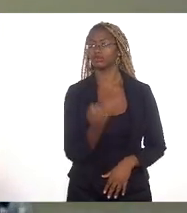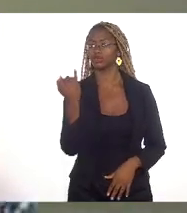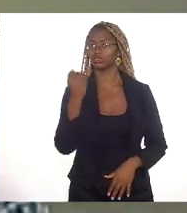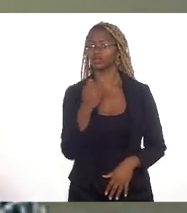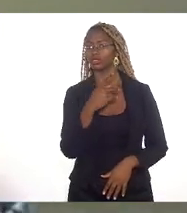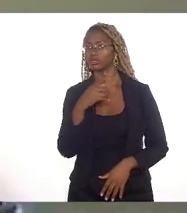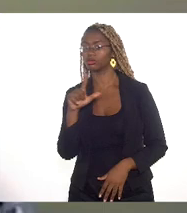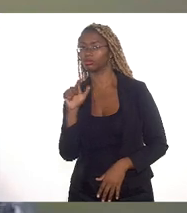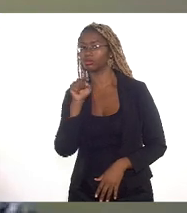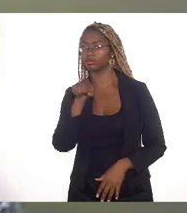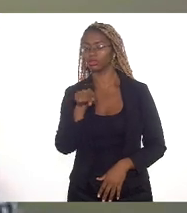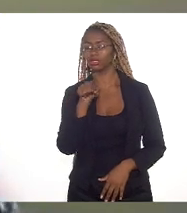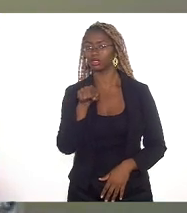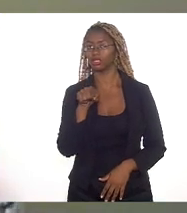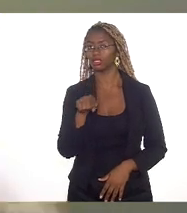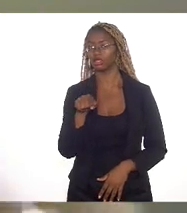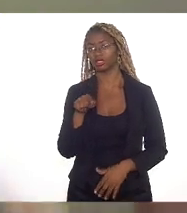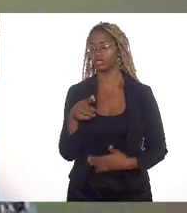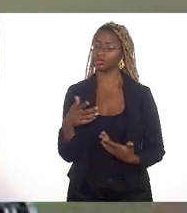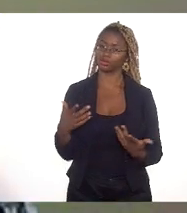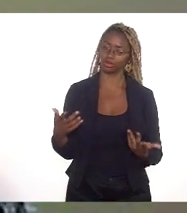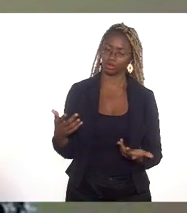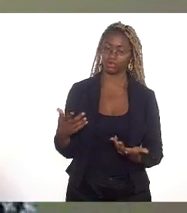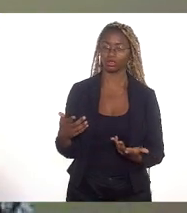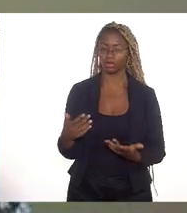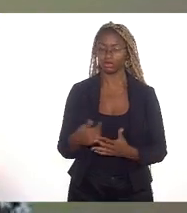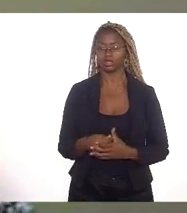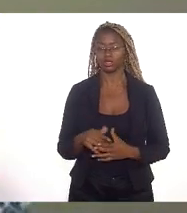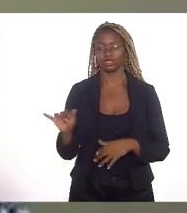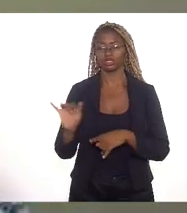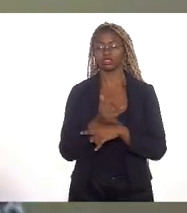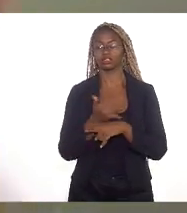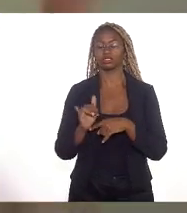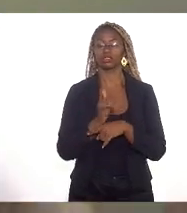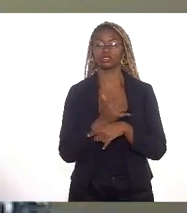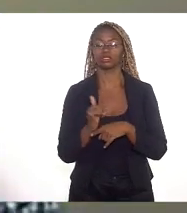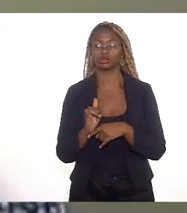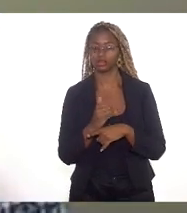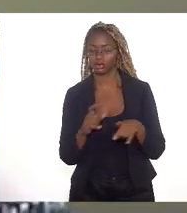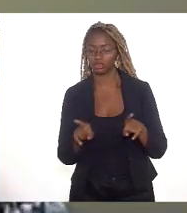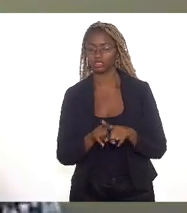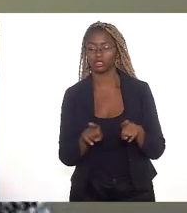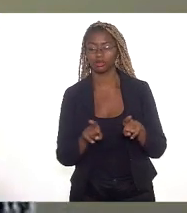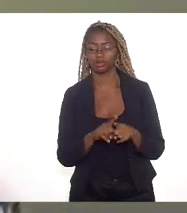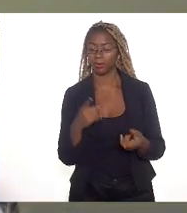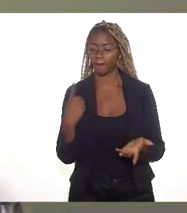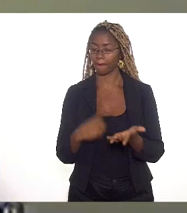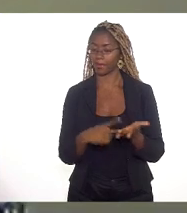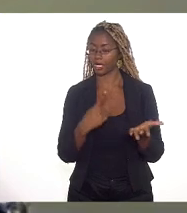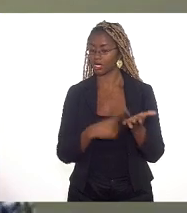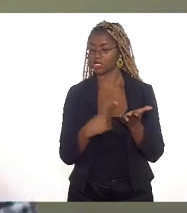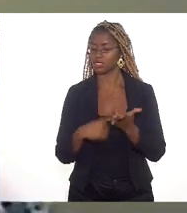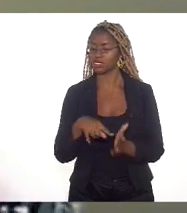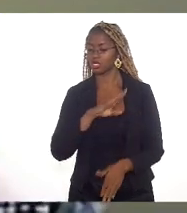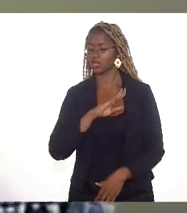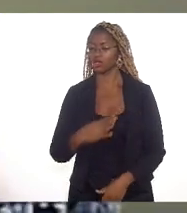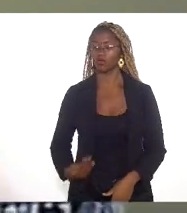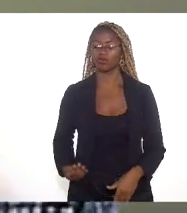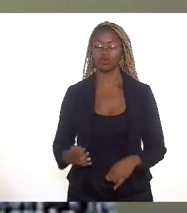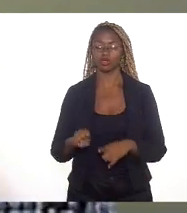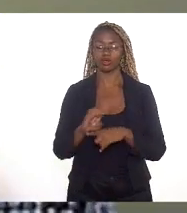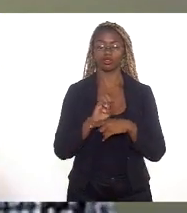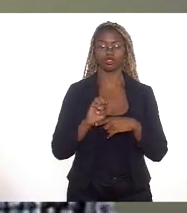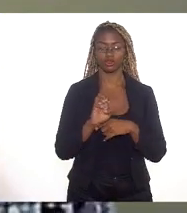lei, ou melhor, nesse eixo estratégico e no pacto que o governo do Estado diz que